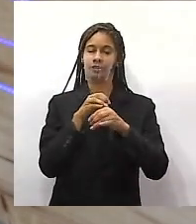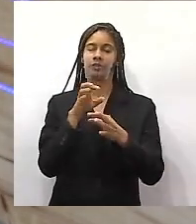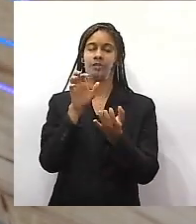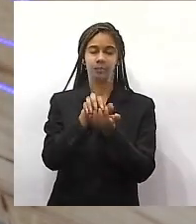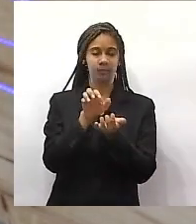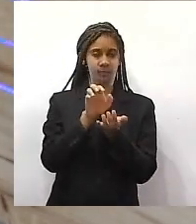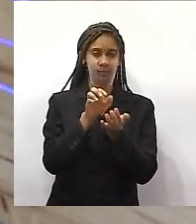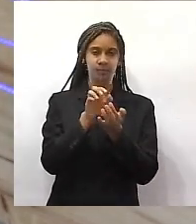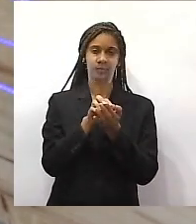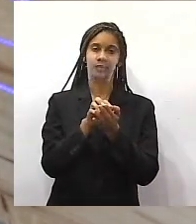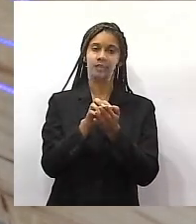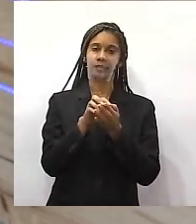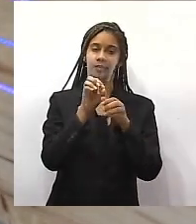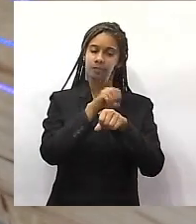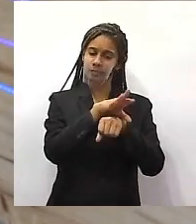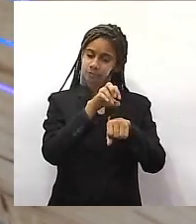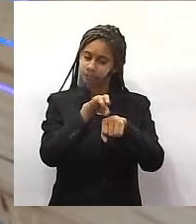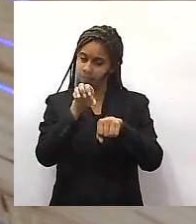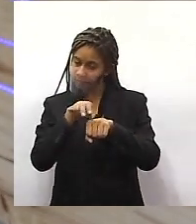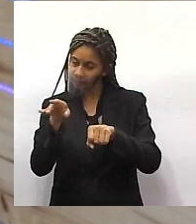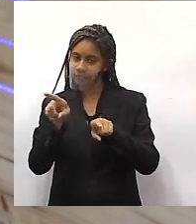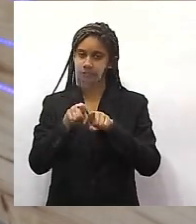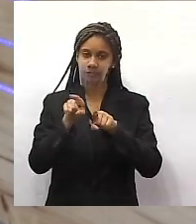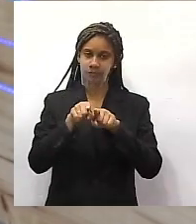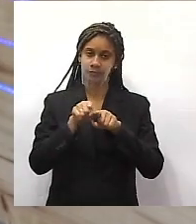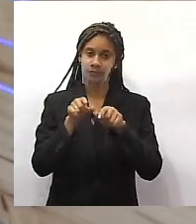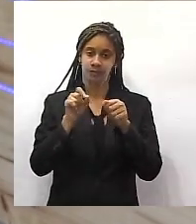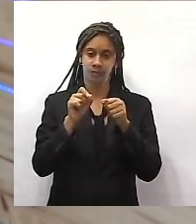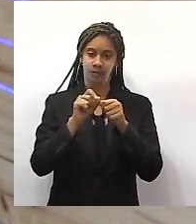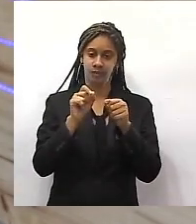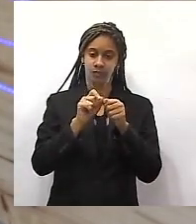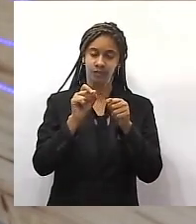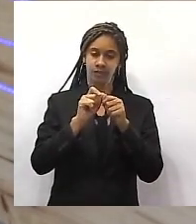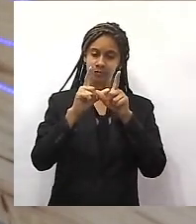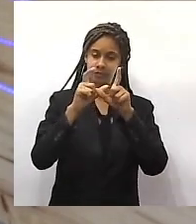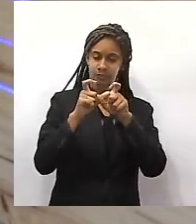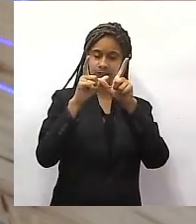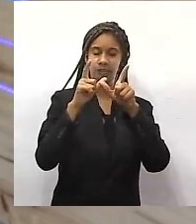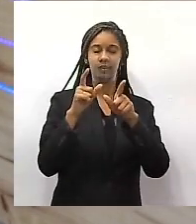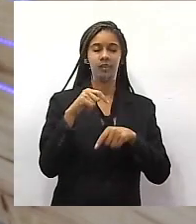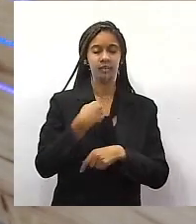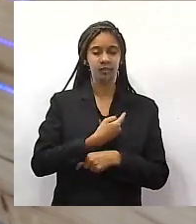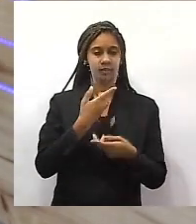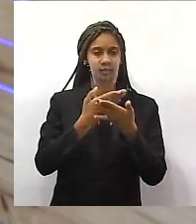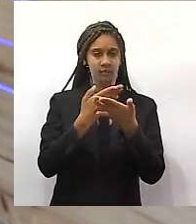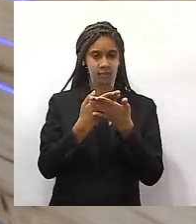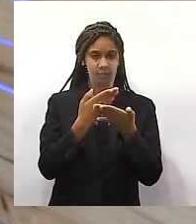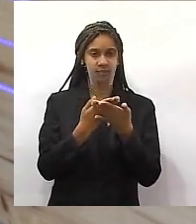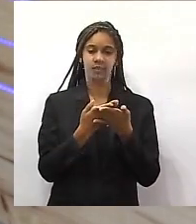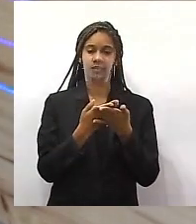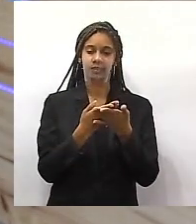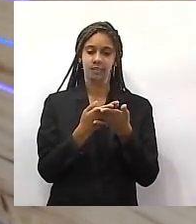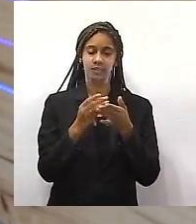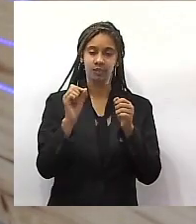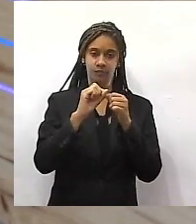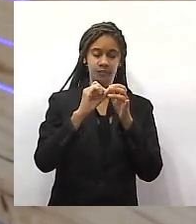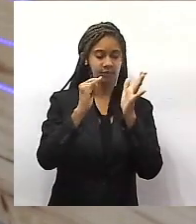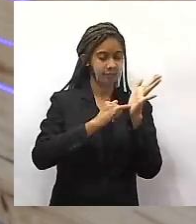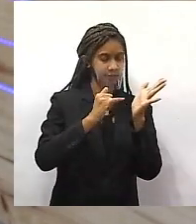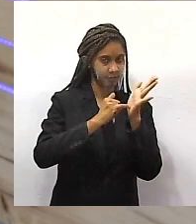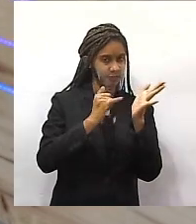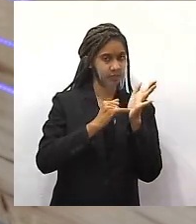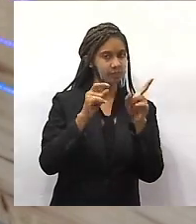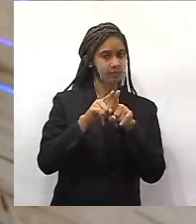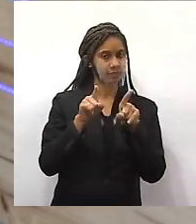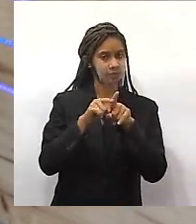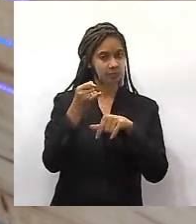da aula, compartilha, marca o perfil do EducaPE, se inscreve aí no canal do EducaPE se você está assistindo pelo